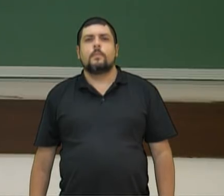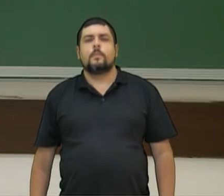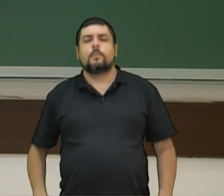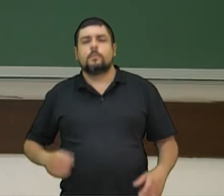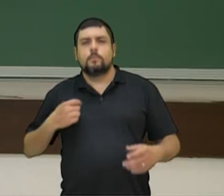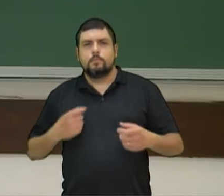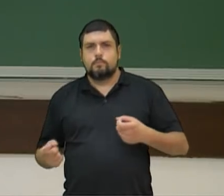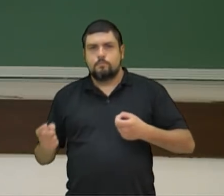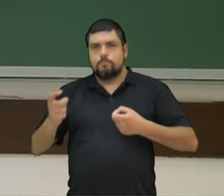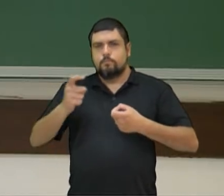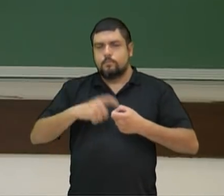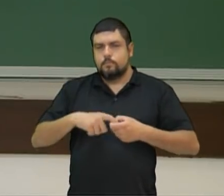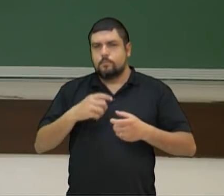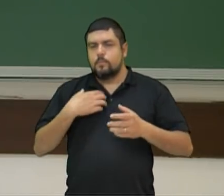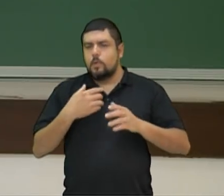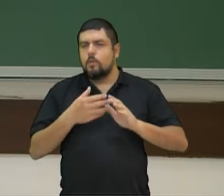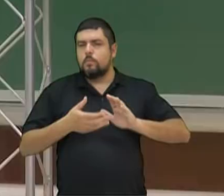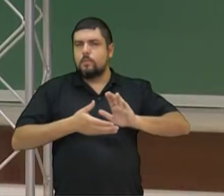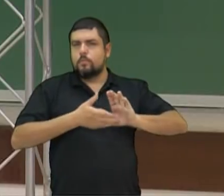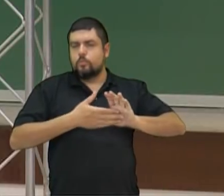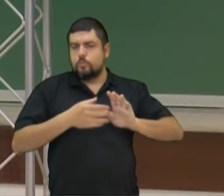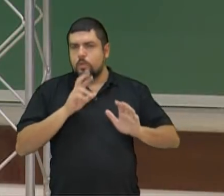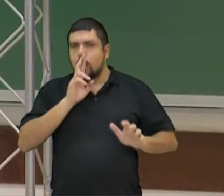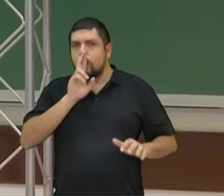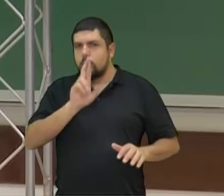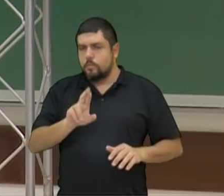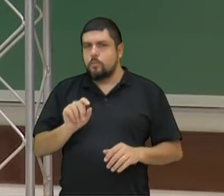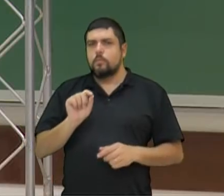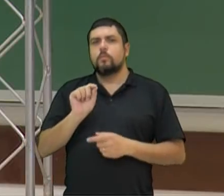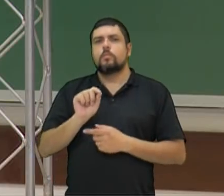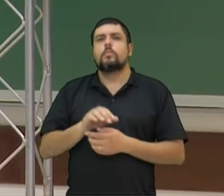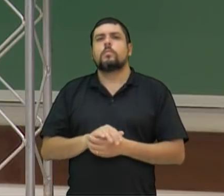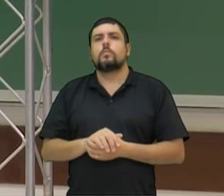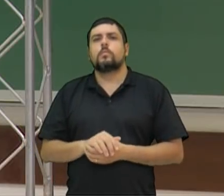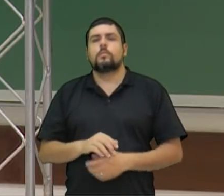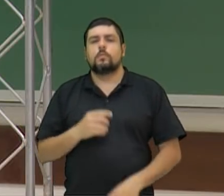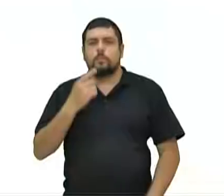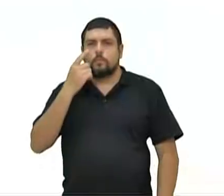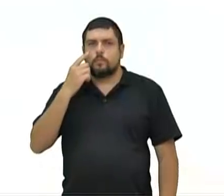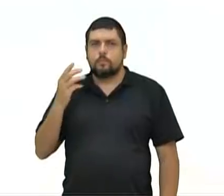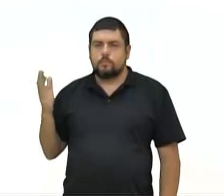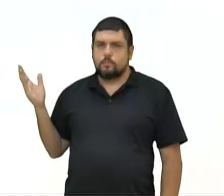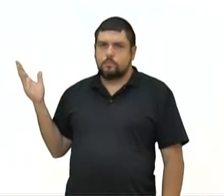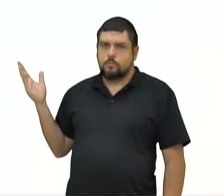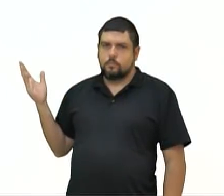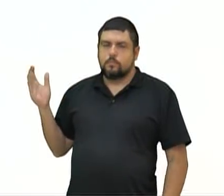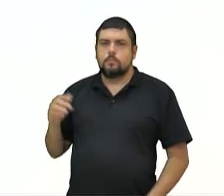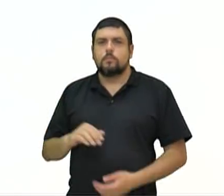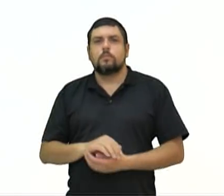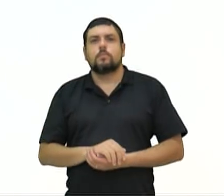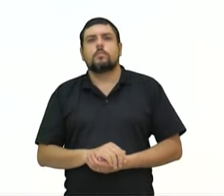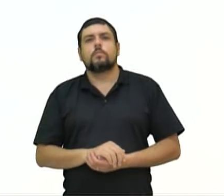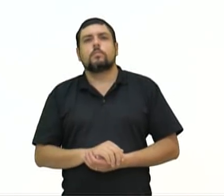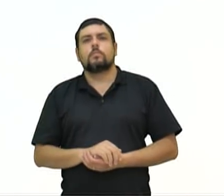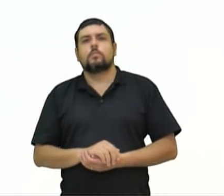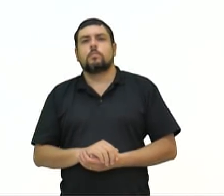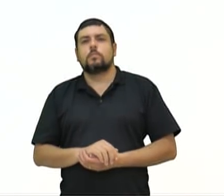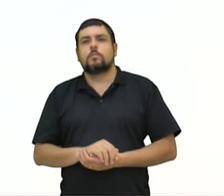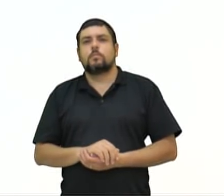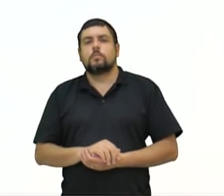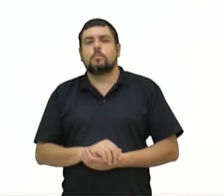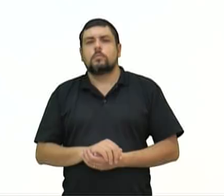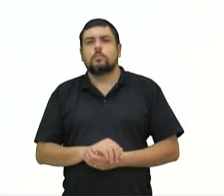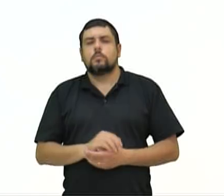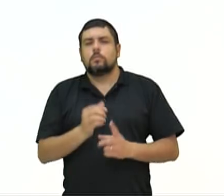Retornando então, uma sugestão que nós temos aqui de resposta seria essa, né? Com relação ao discurso não verbal.